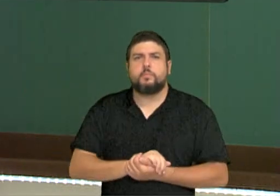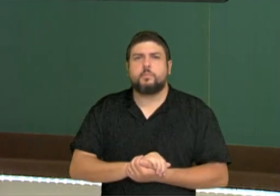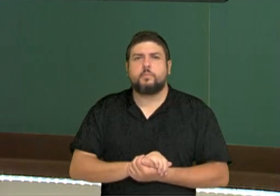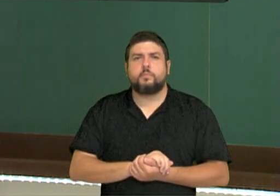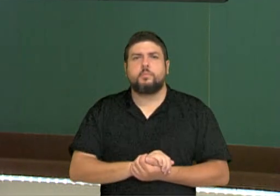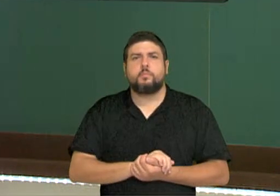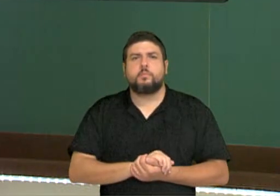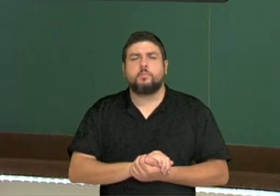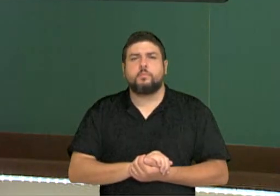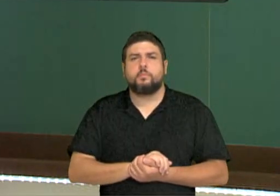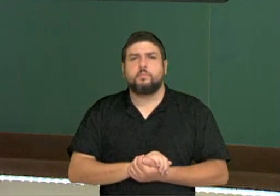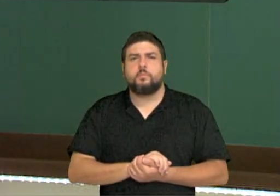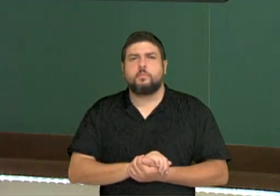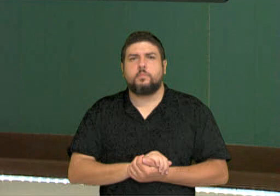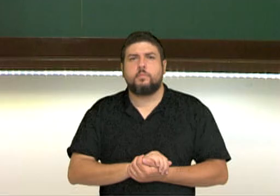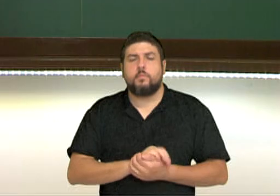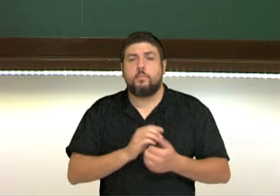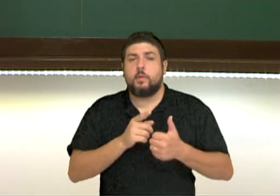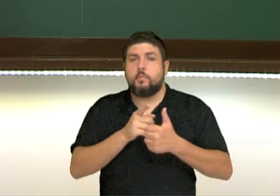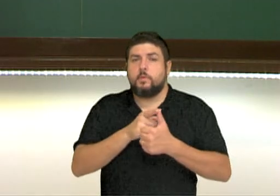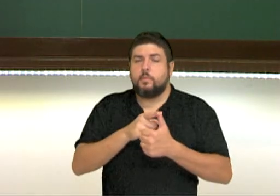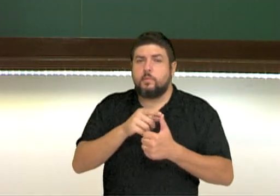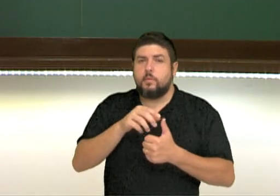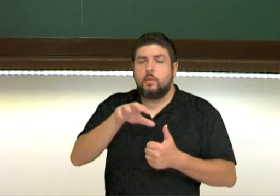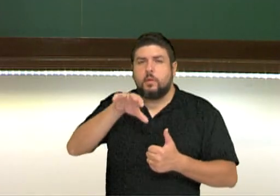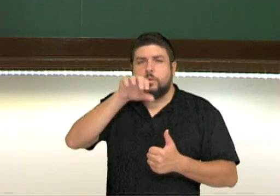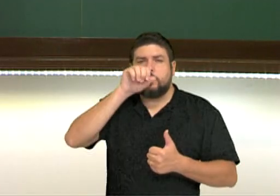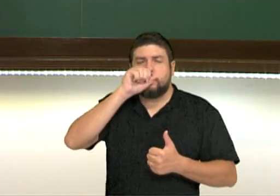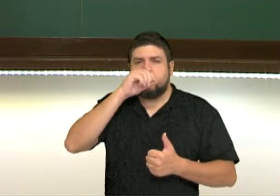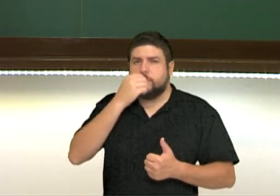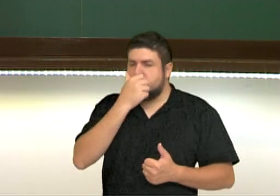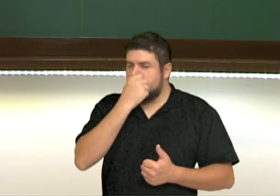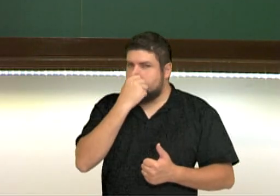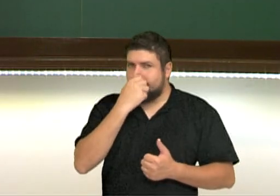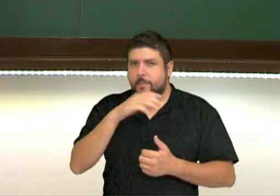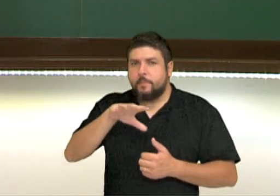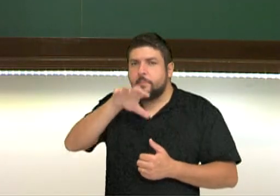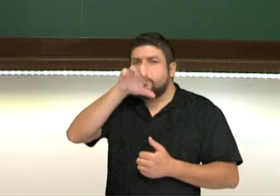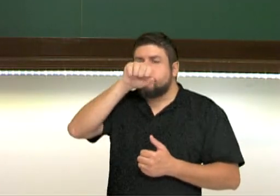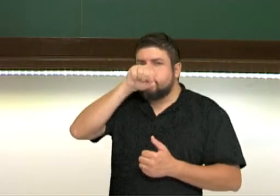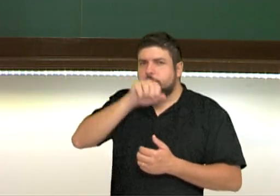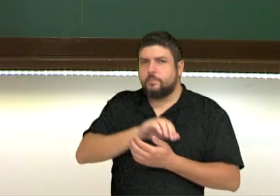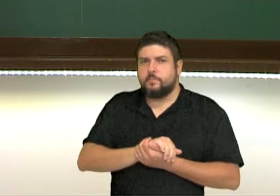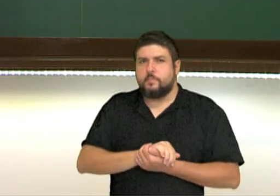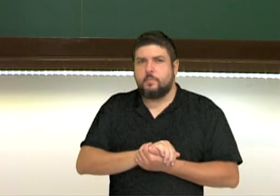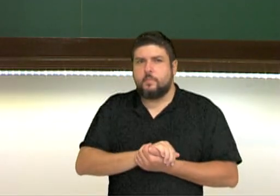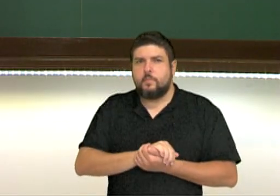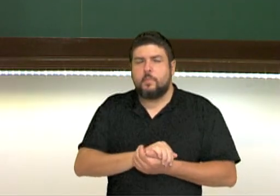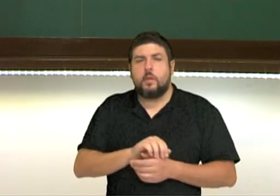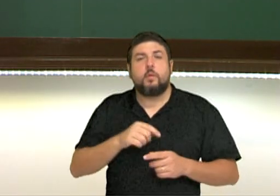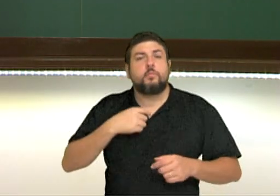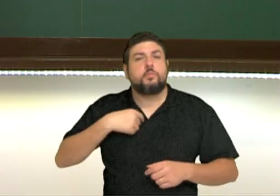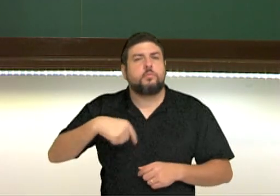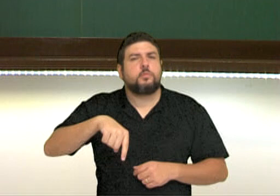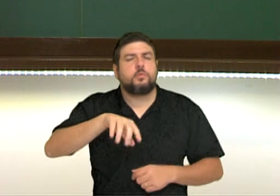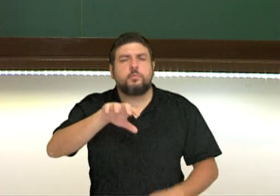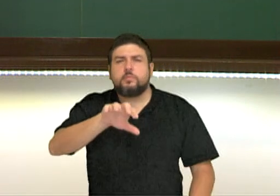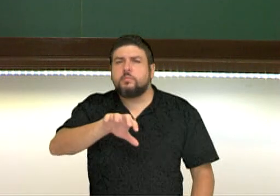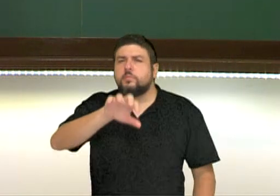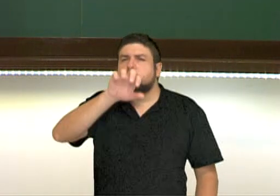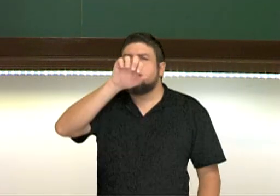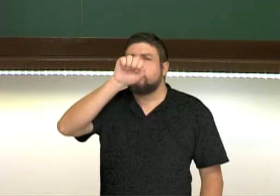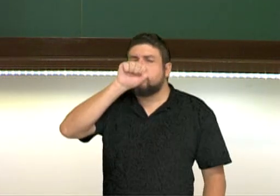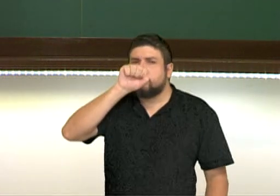O primeiro movimento é a inspiração, quando o ar entra quando nós inspiramos. Então, o